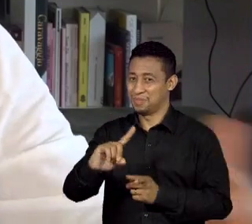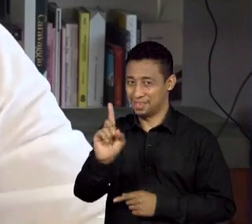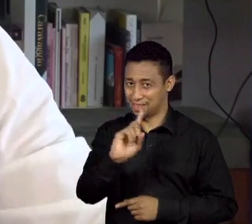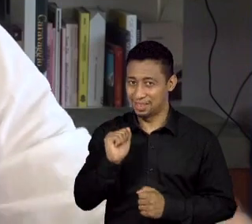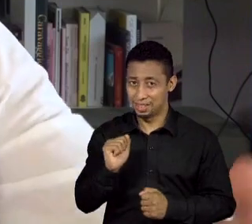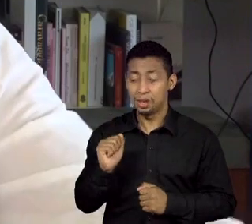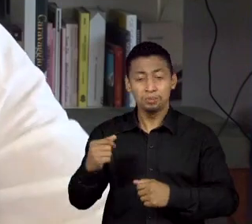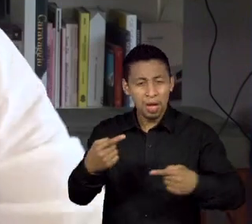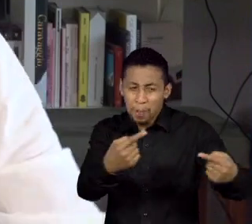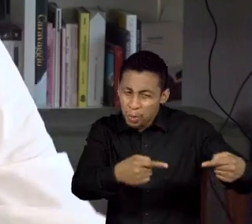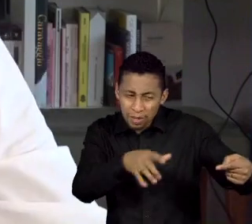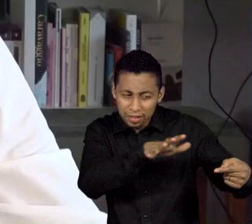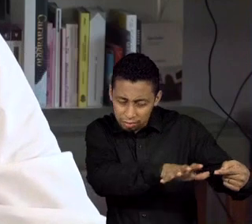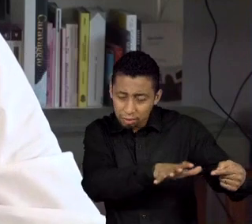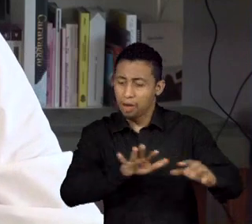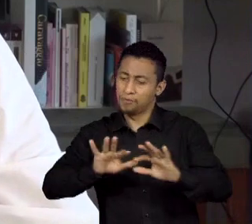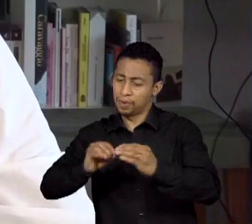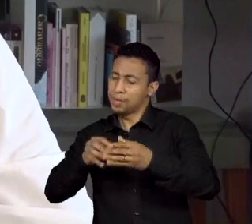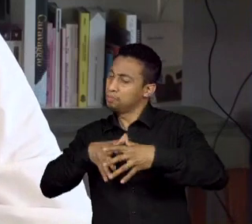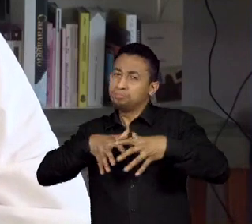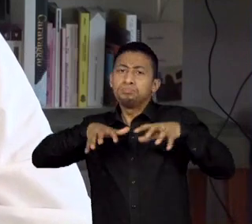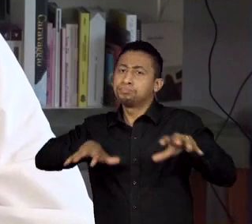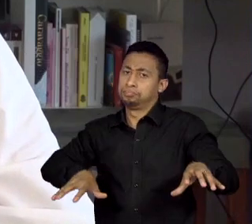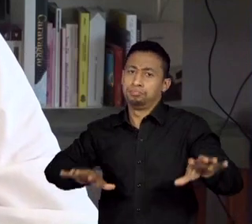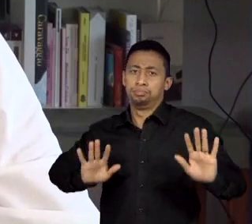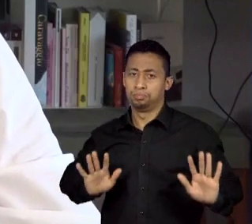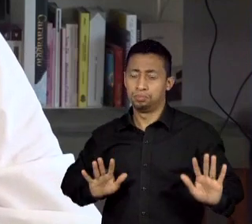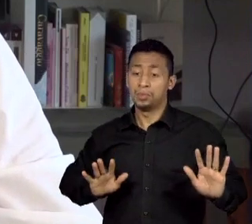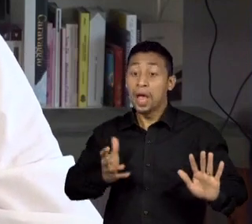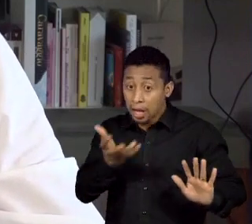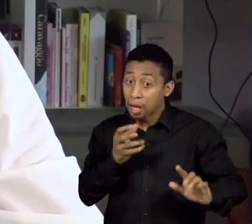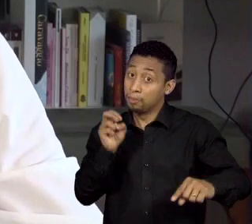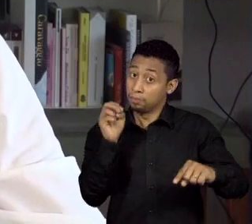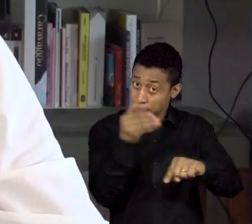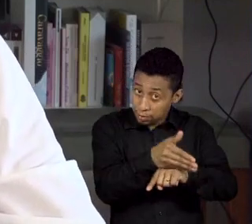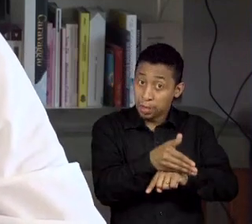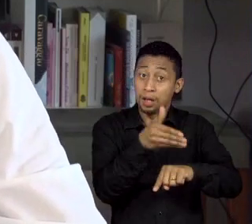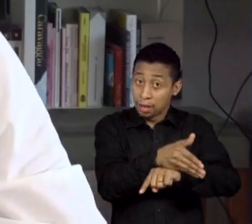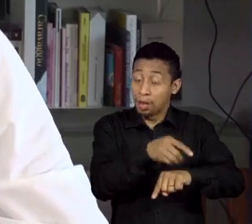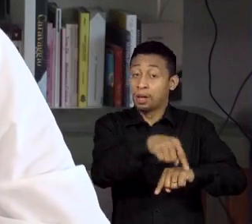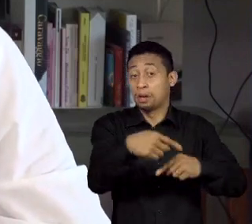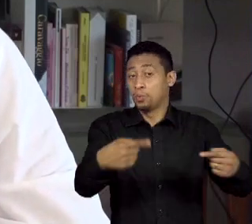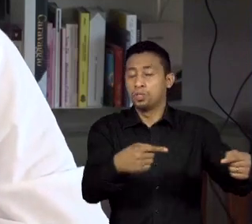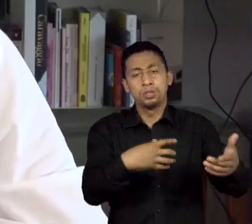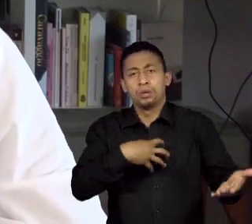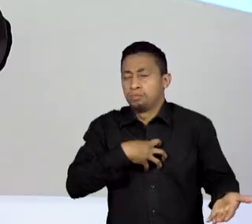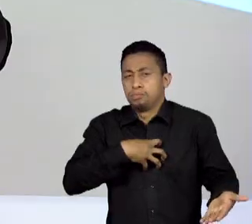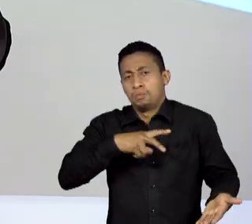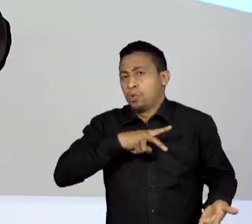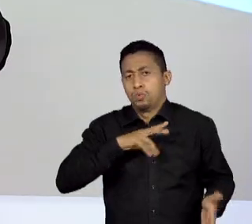tem que recomeçar sempre e é um mérito pessoal e não se passa que nem um gabinete de dentista, né?